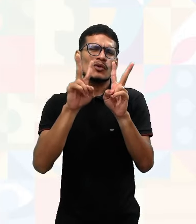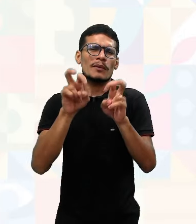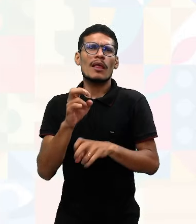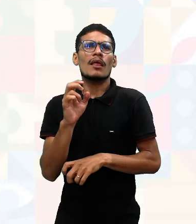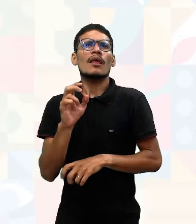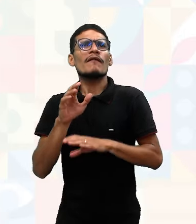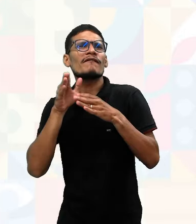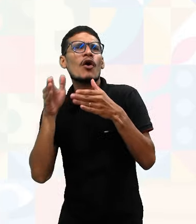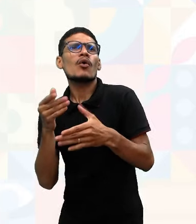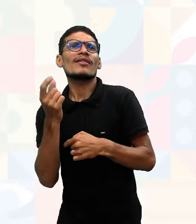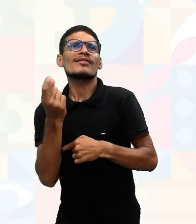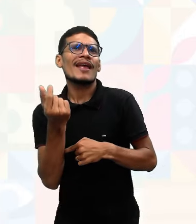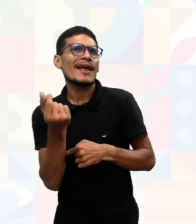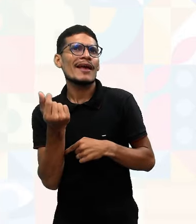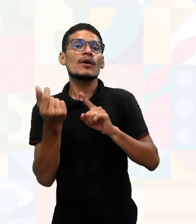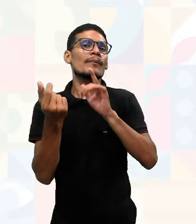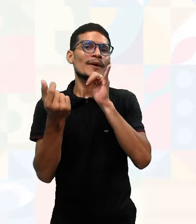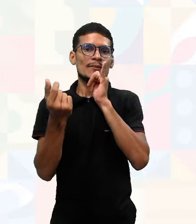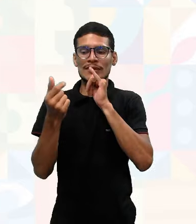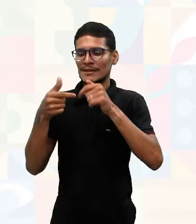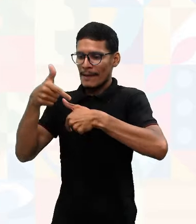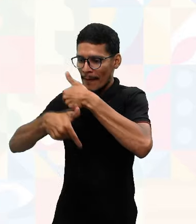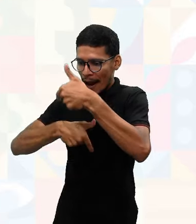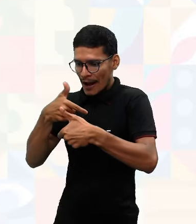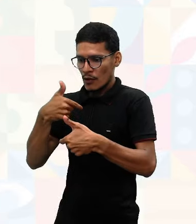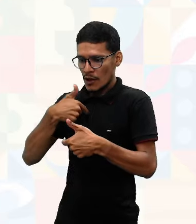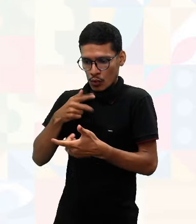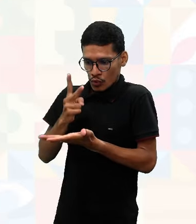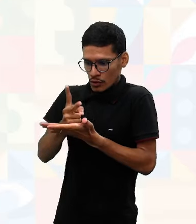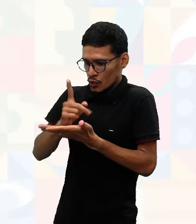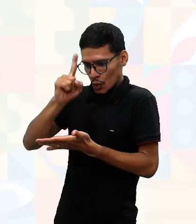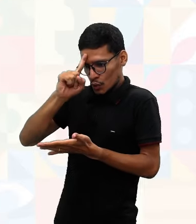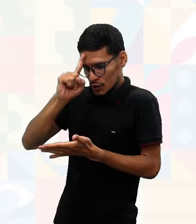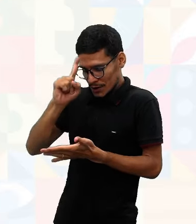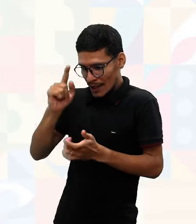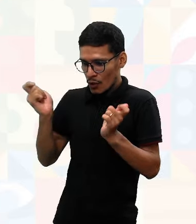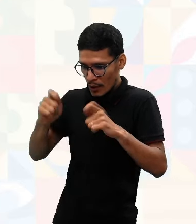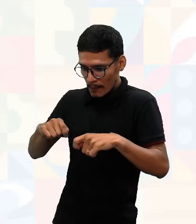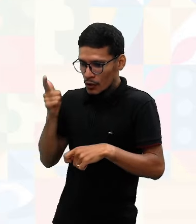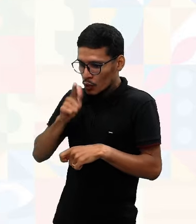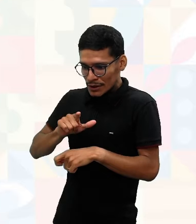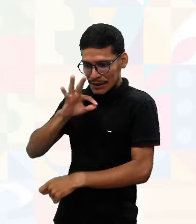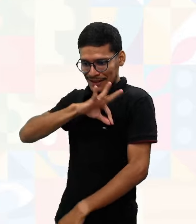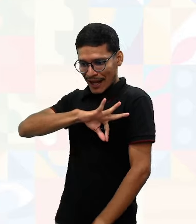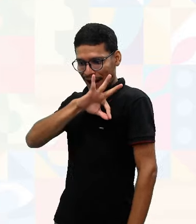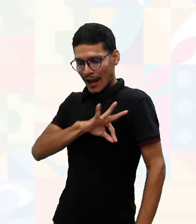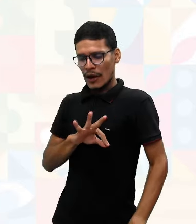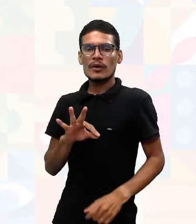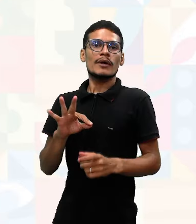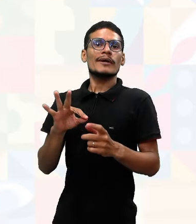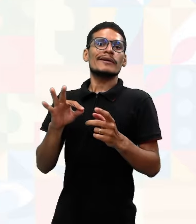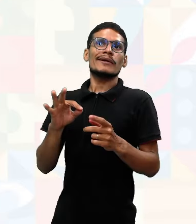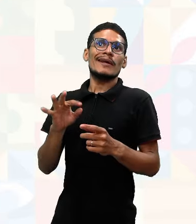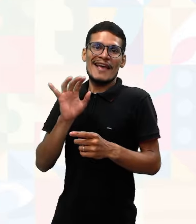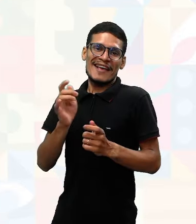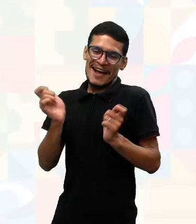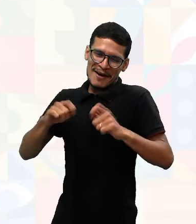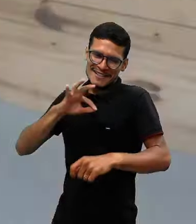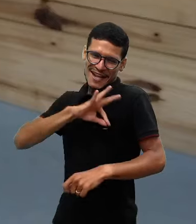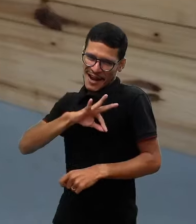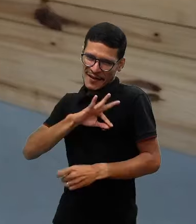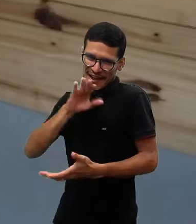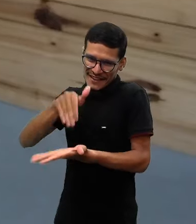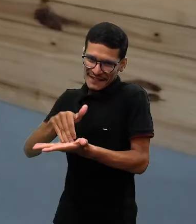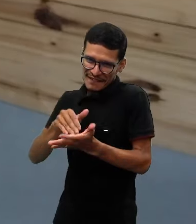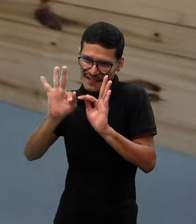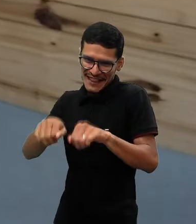gente faz todo dia, não necessariamente prazerosamente, para receber o nosso salário, que não necessariamente dura até o final do mês. Então,